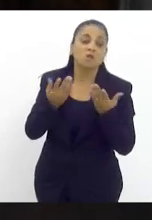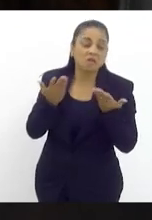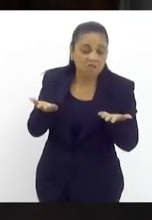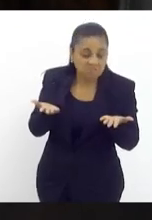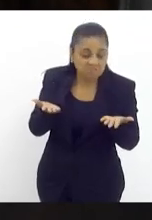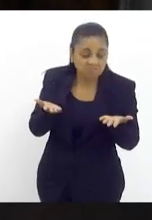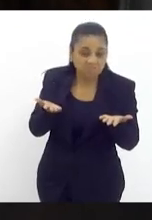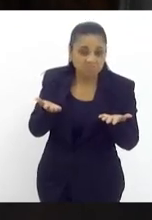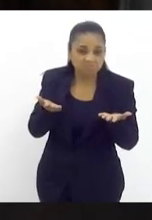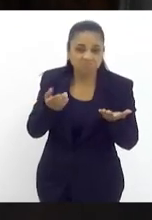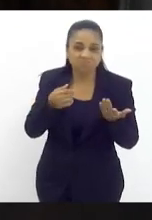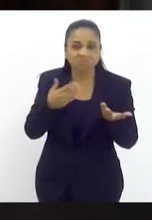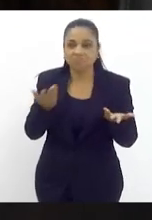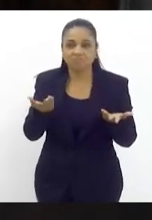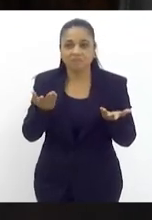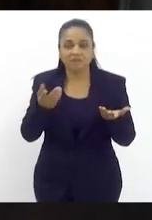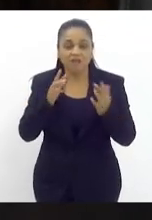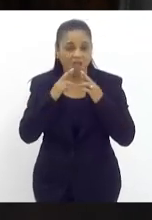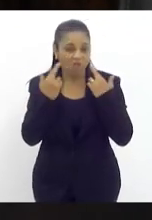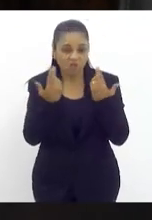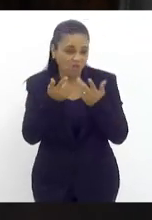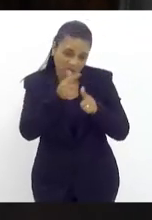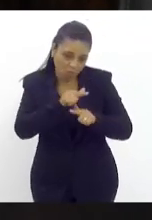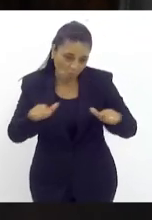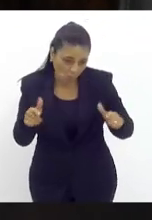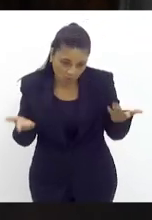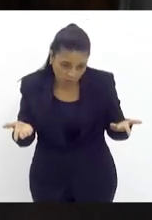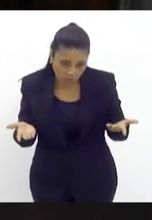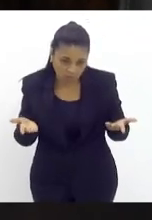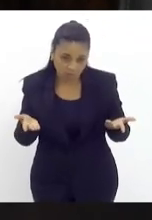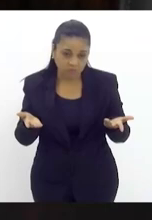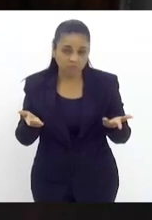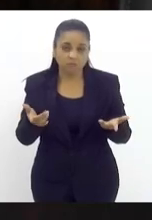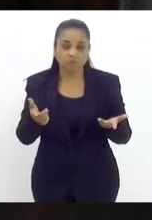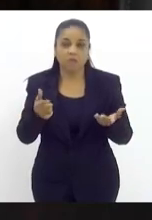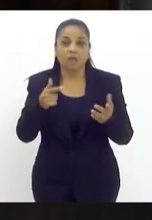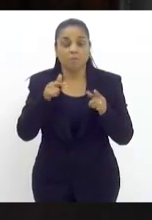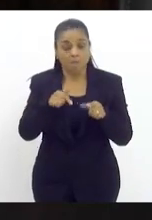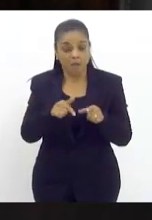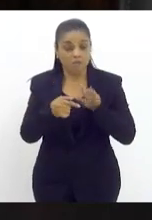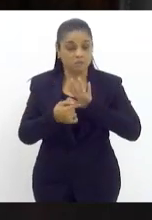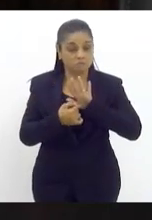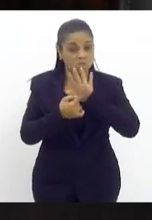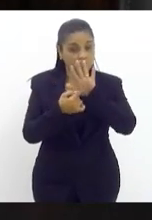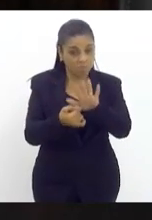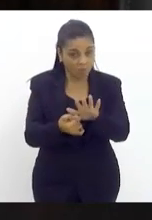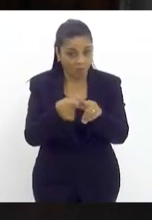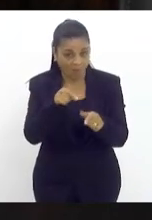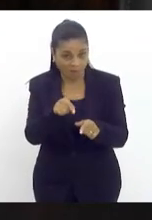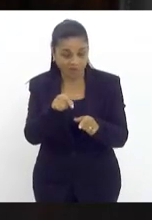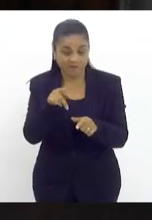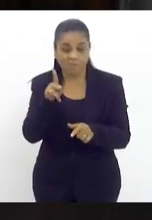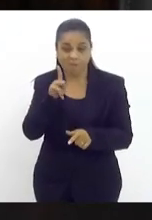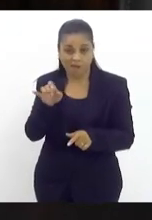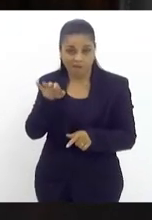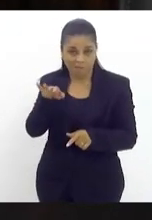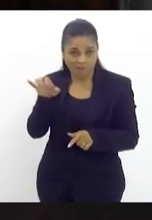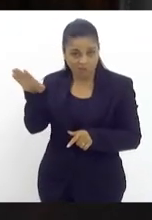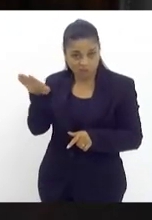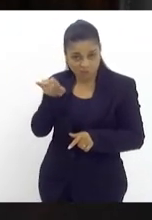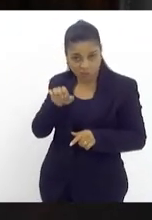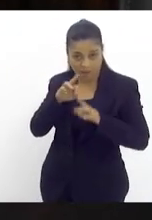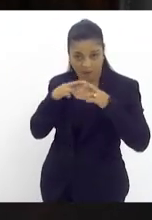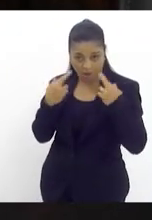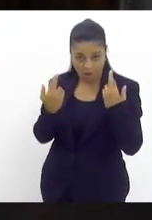nada para fazer nessa reunião. É lógico que essa reunião vai ficar vazia. Tá certo? Agora, a partir do momento que você chama o pai, né, para uma